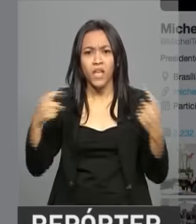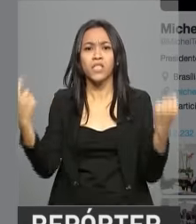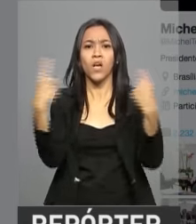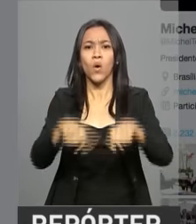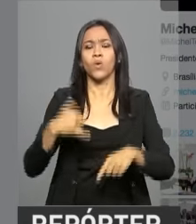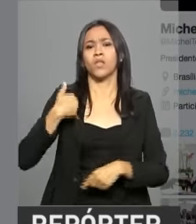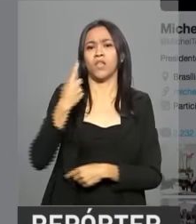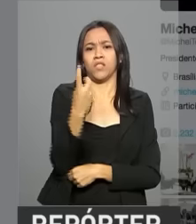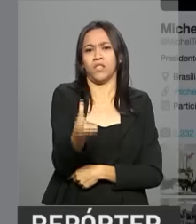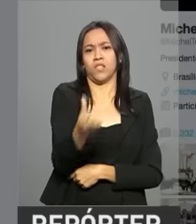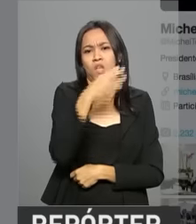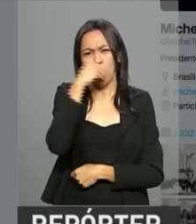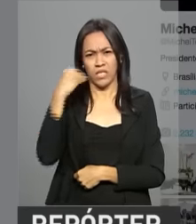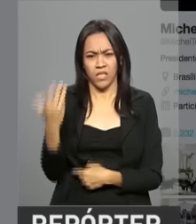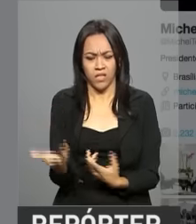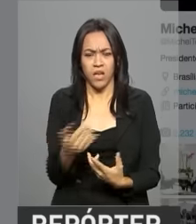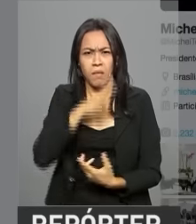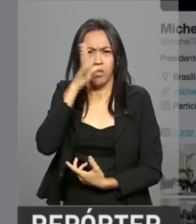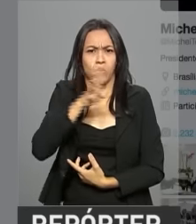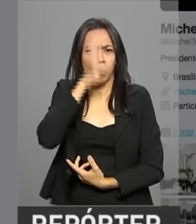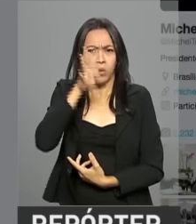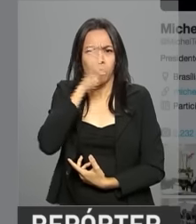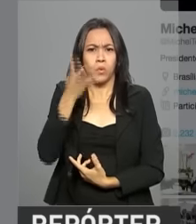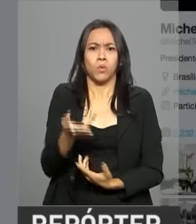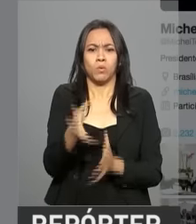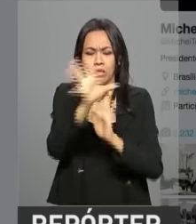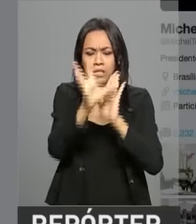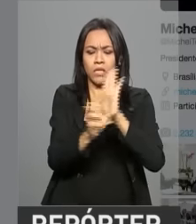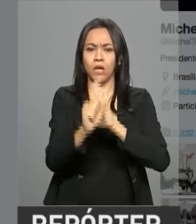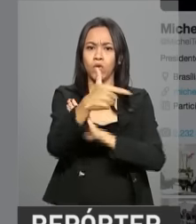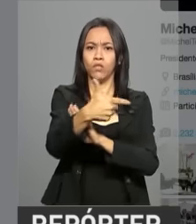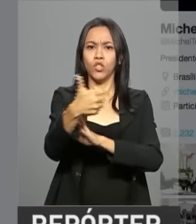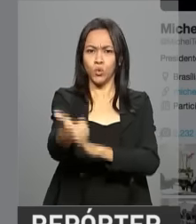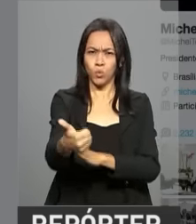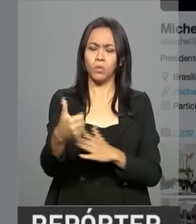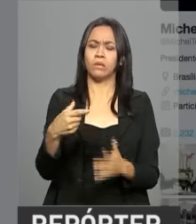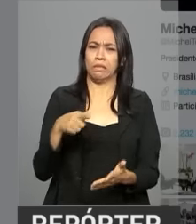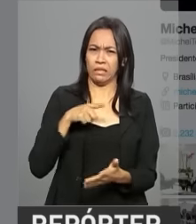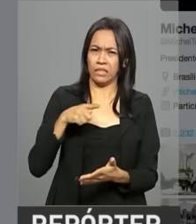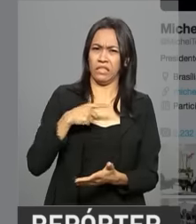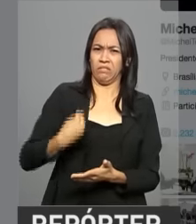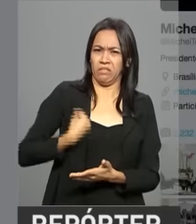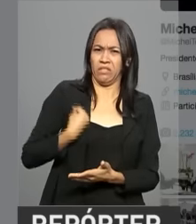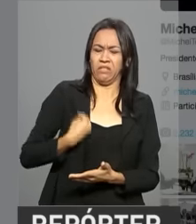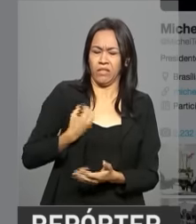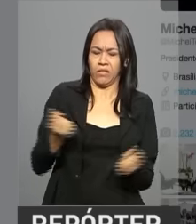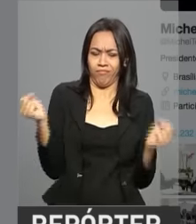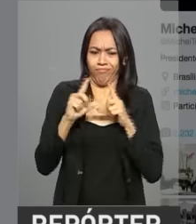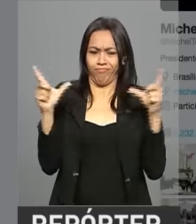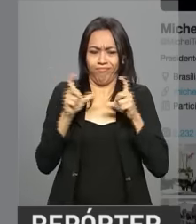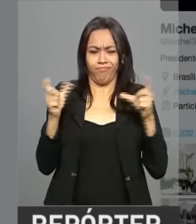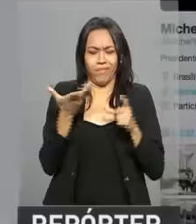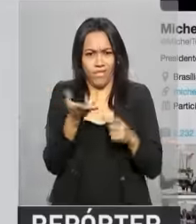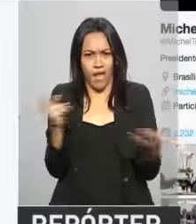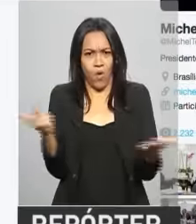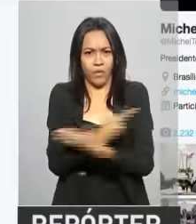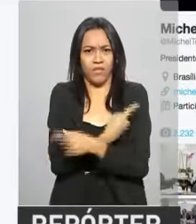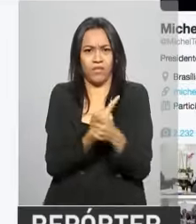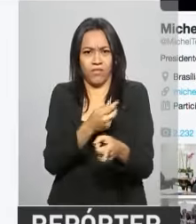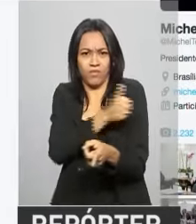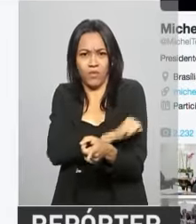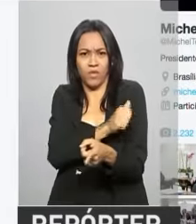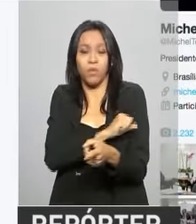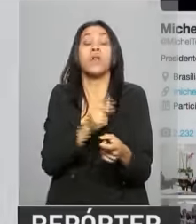segundo ele é um absurdo que em pleno século XX tenhamos que conviver com crimes bárbaros como esse o